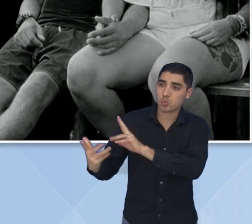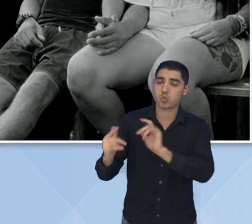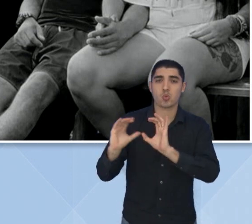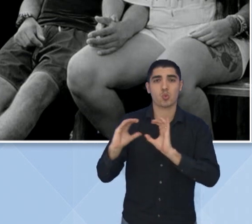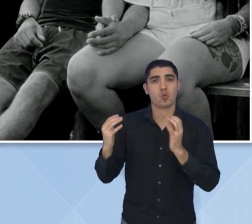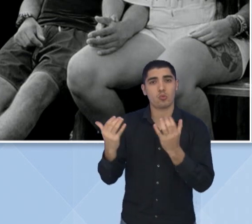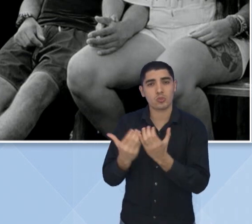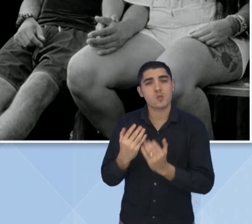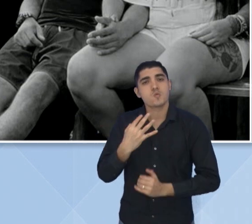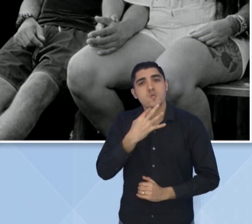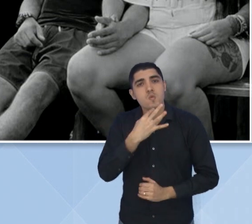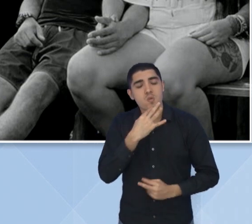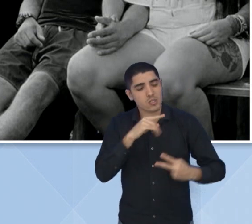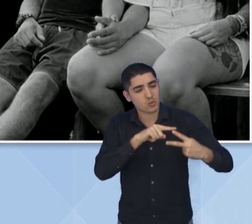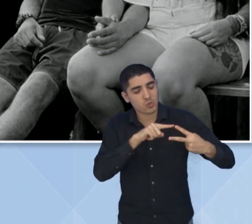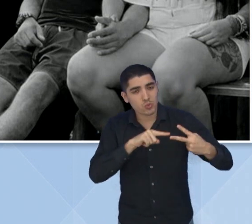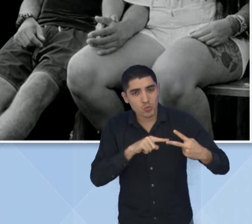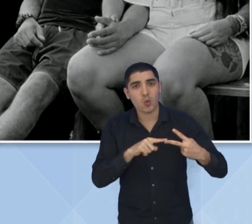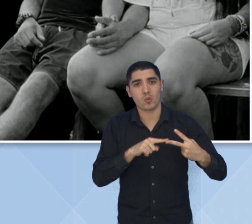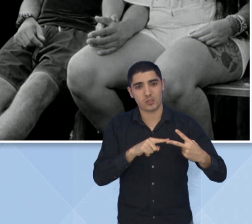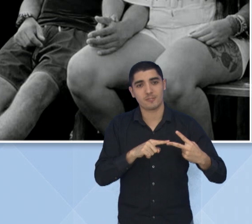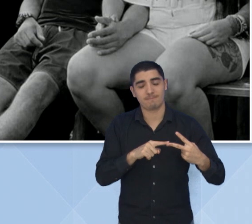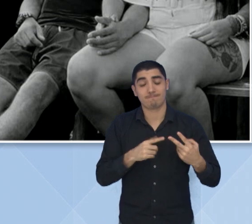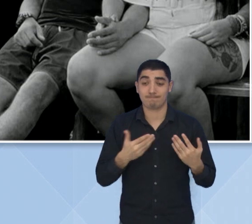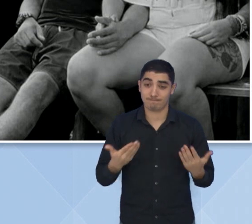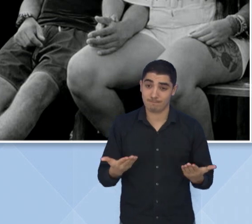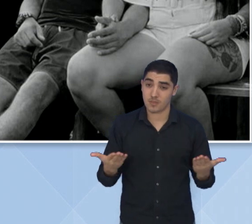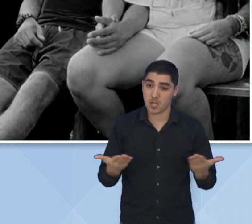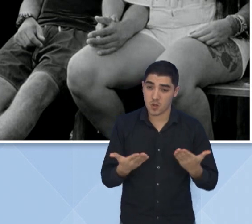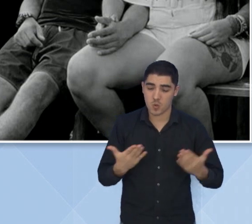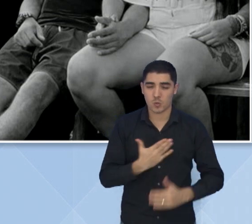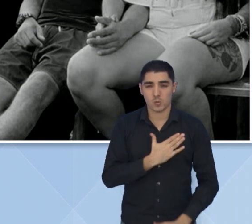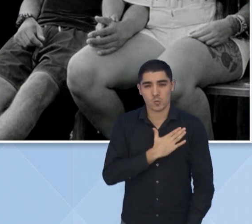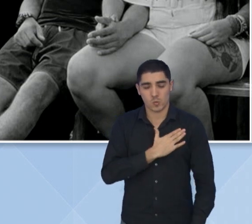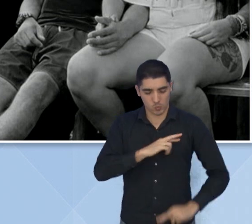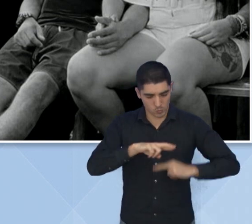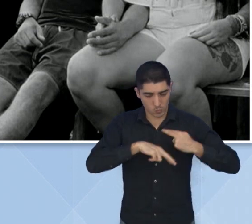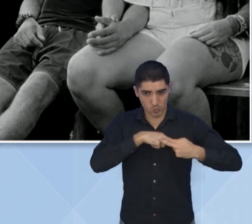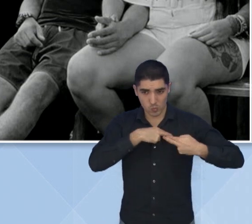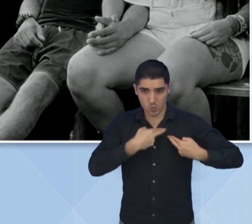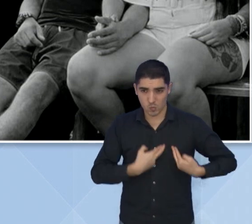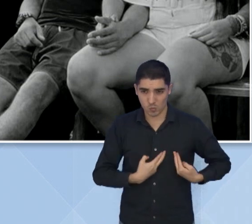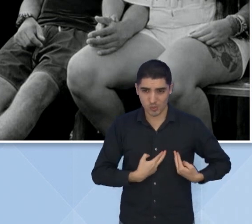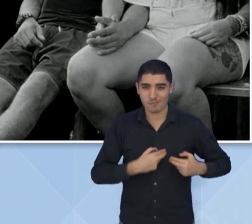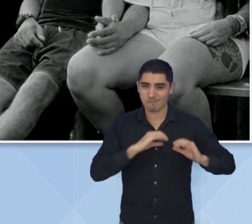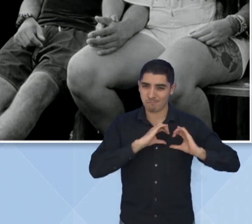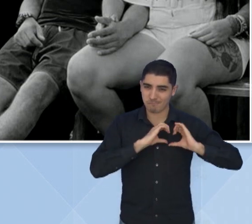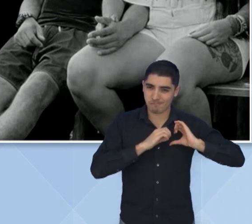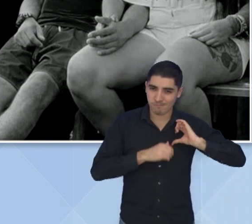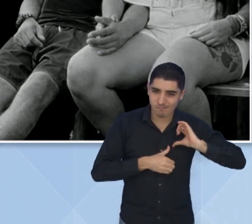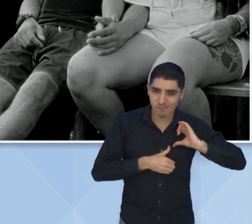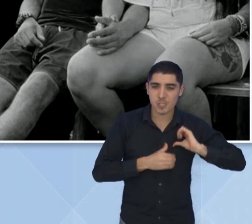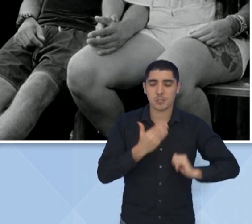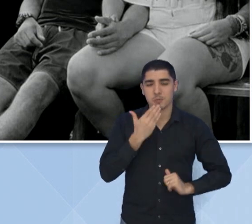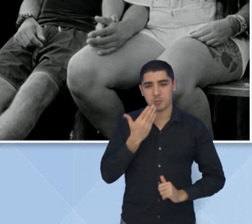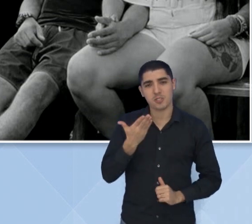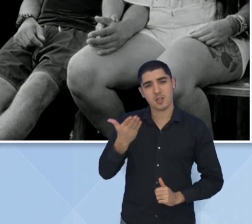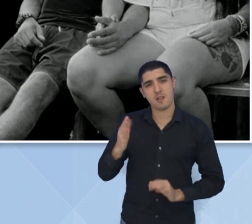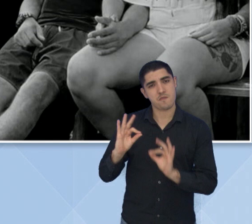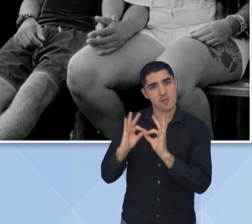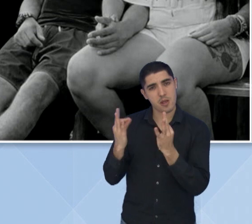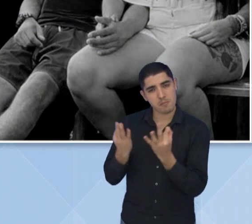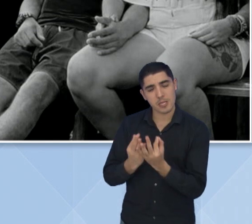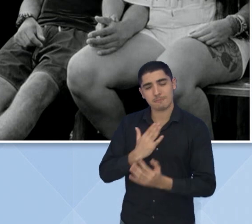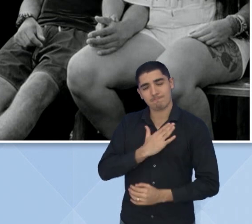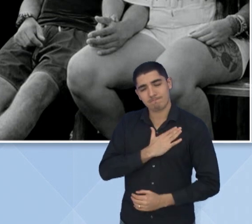sorrisos e inspirações. Nesse momento de luto, gostaria de estender minhas sinceras condolências às famílias e amigos